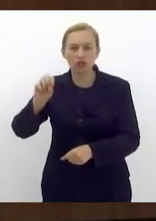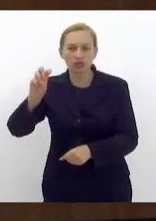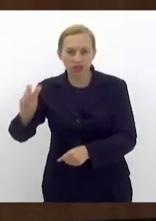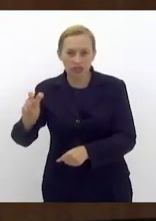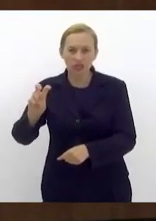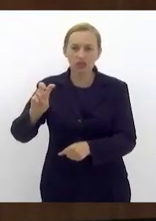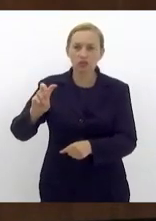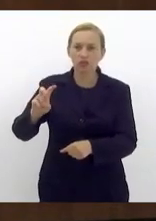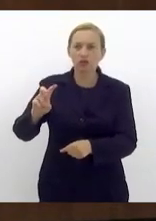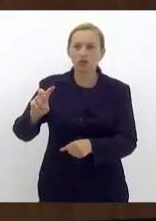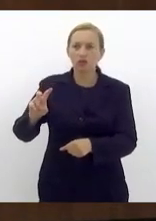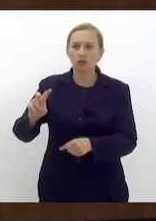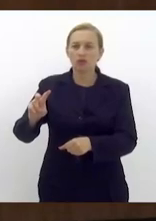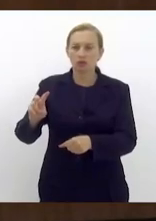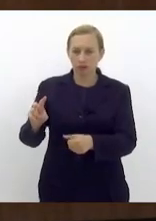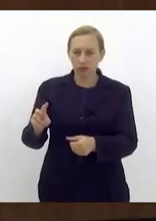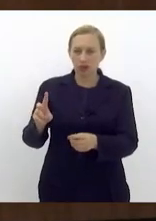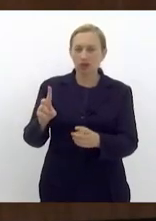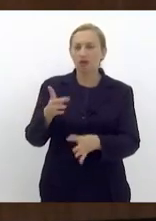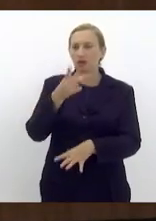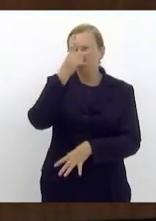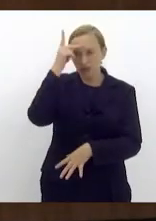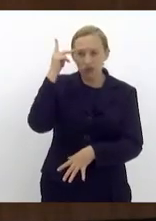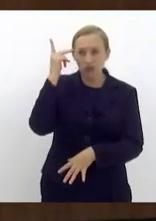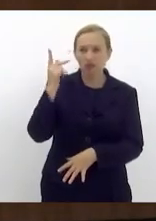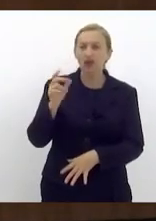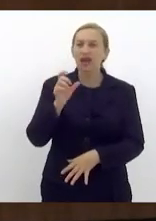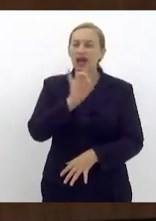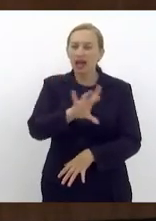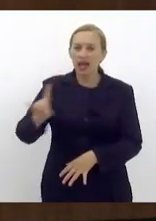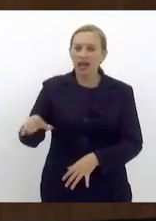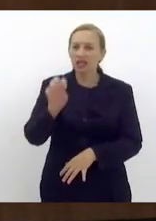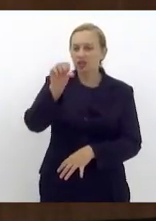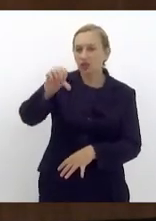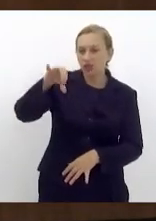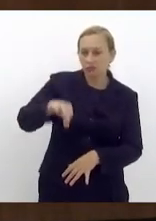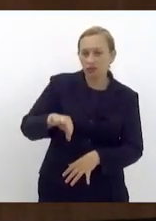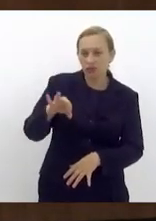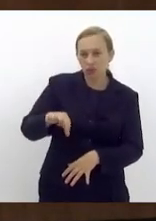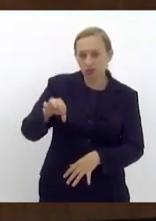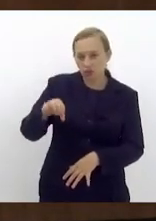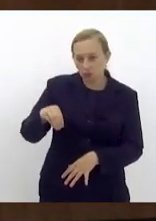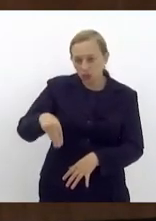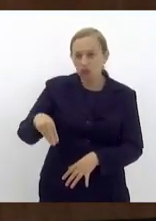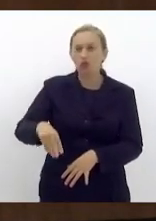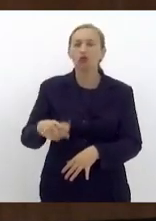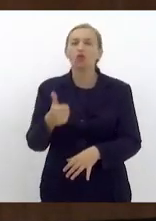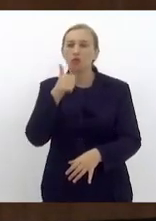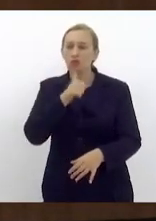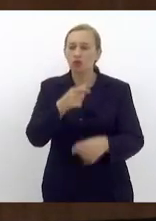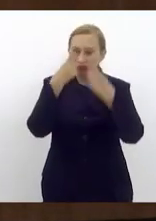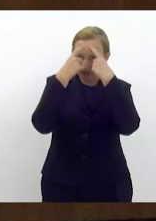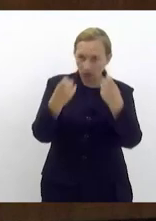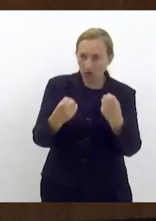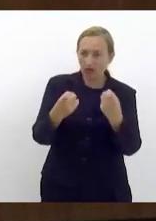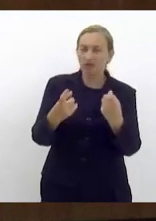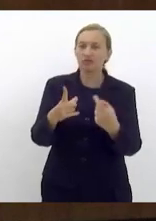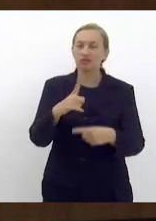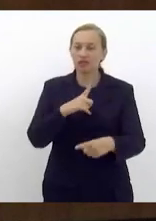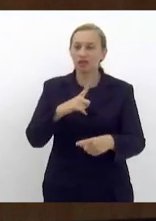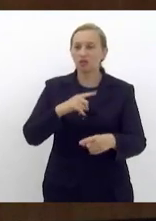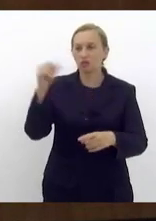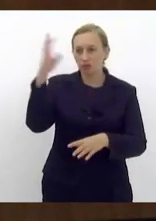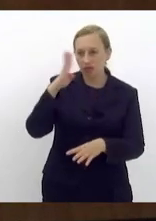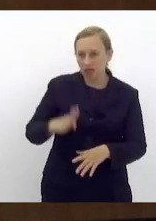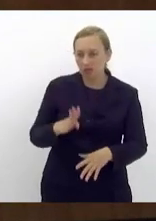29.285 vítimas. Isso quer dizer que a cada 9 minutos uma mulher é vítima de violência sexual no Brasil. Então,